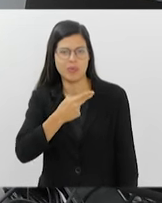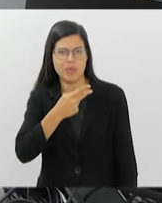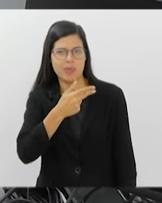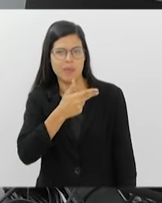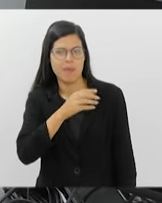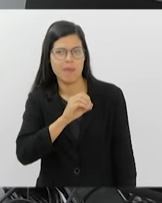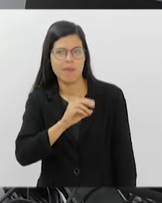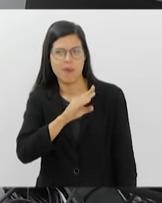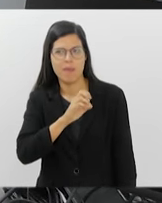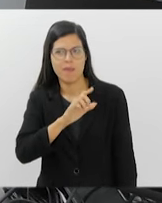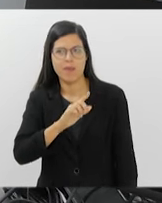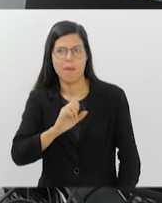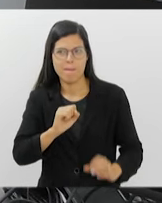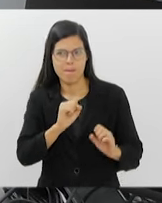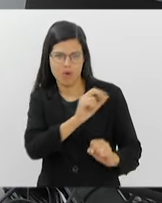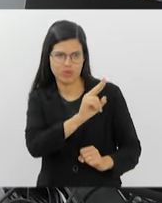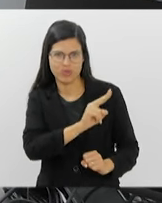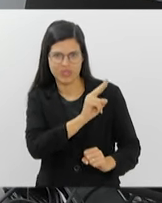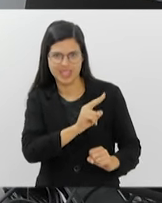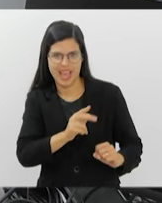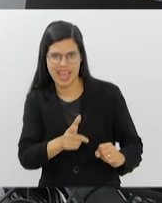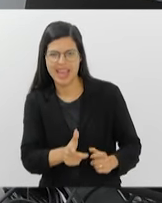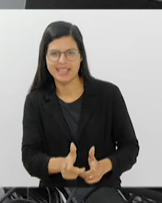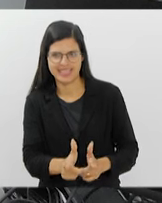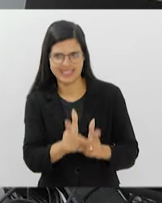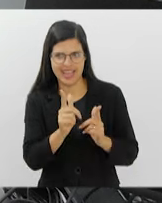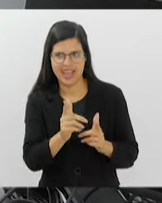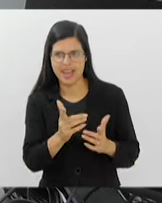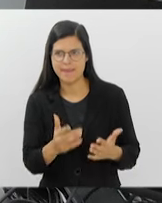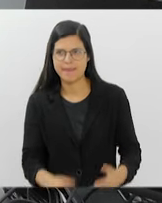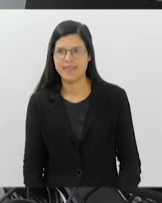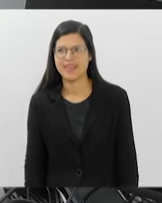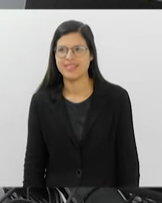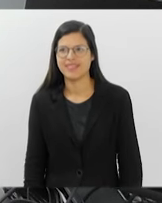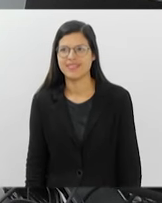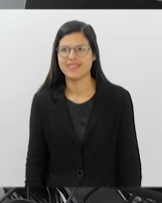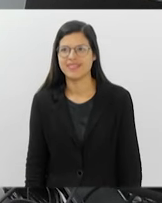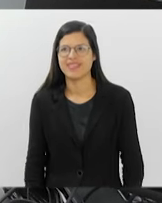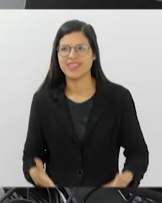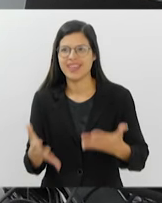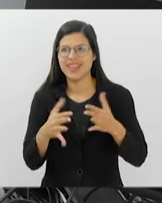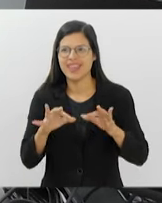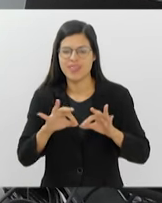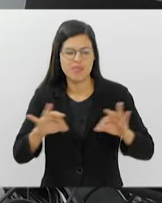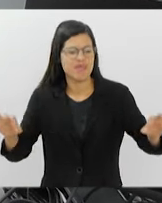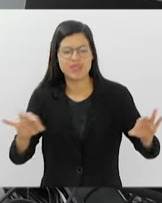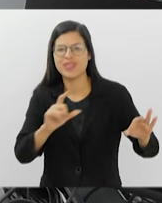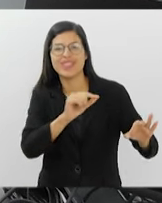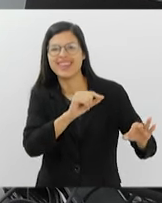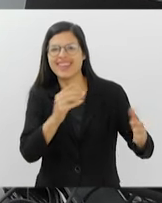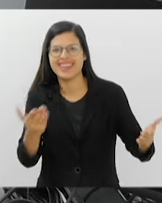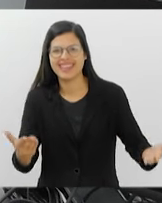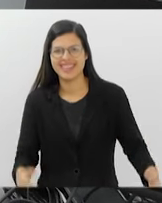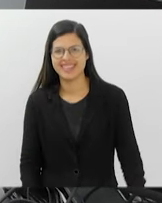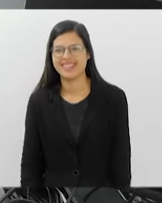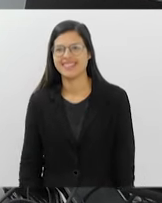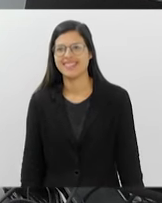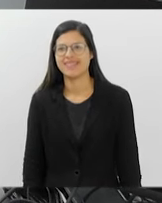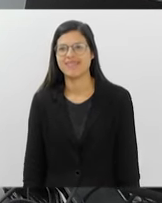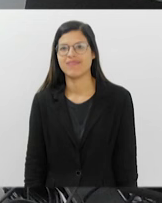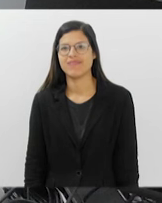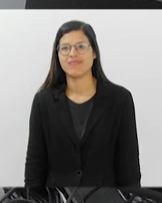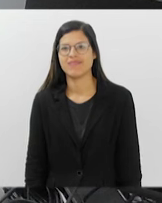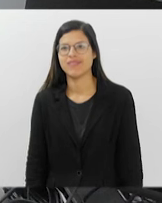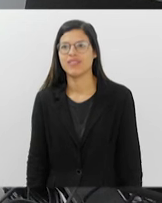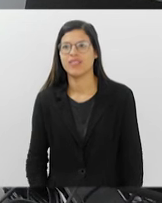pô excelência tá querendo tá querendo me di que lá vamos sair daqui agora e vamos direto pra